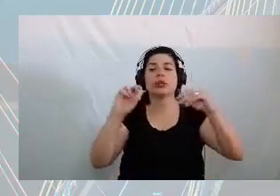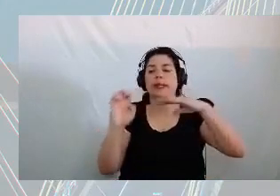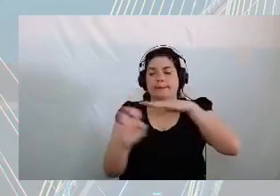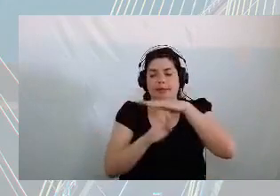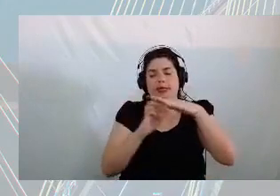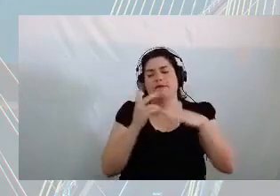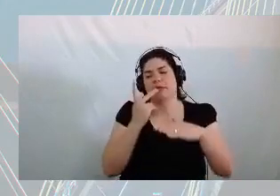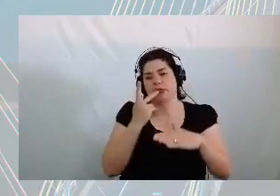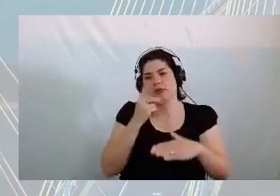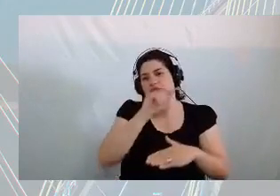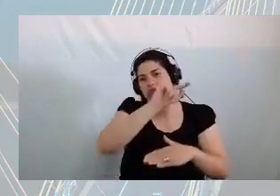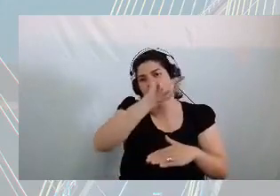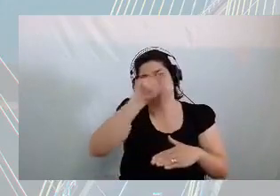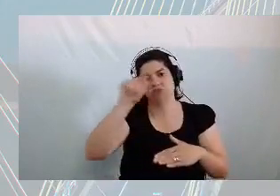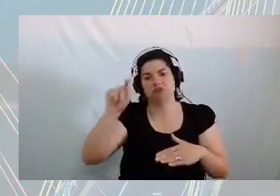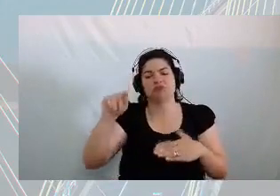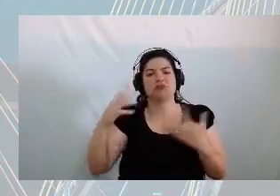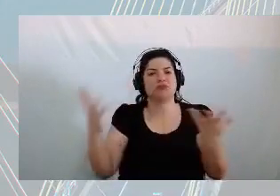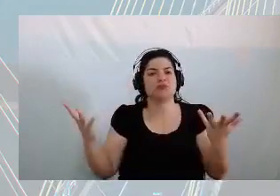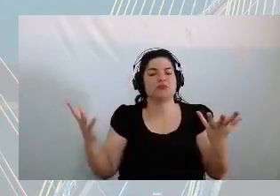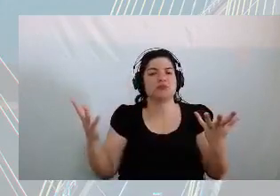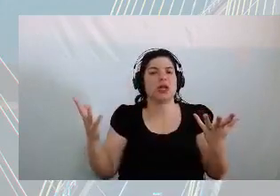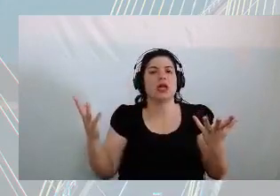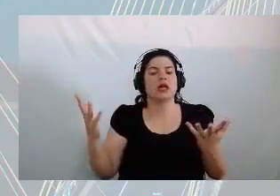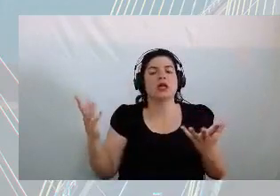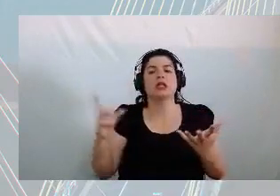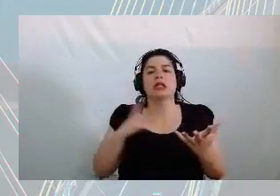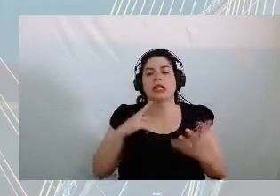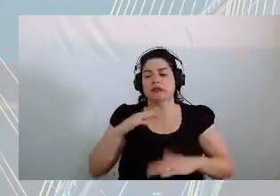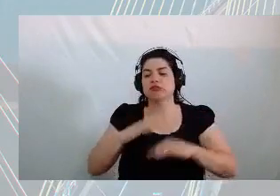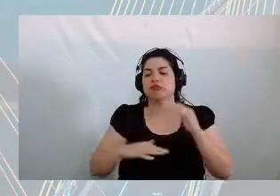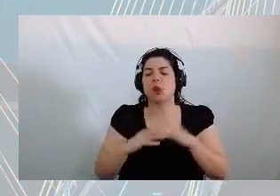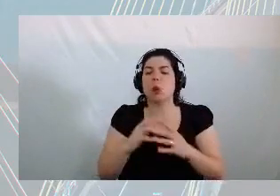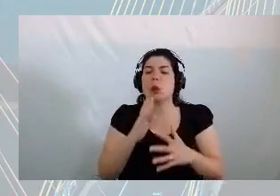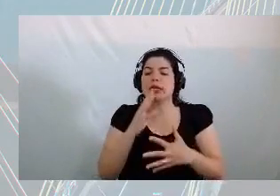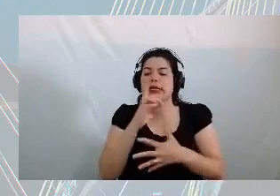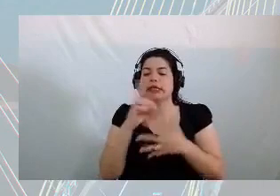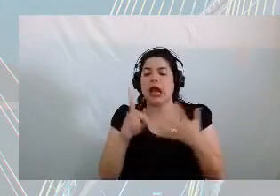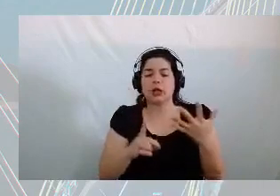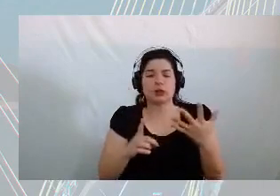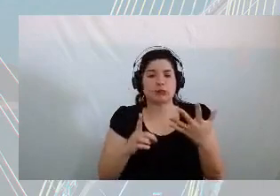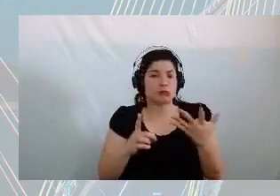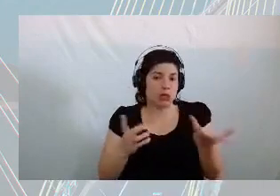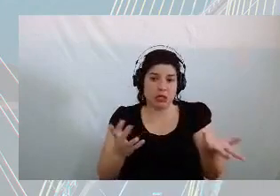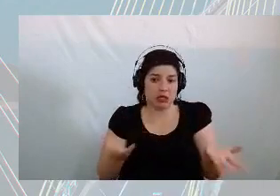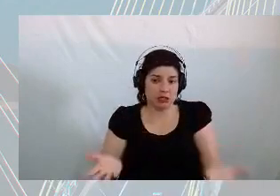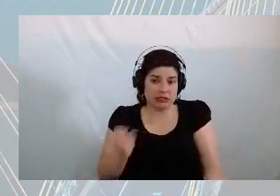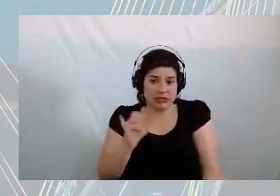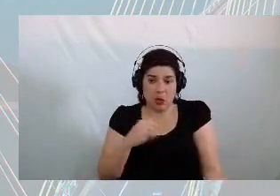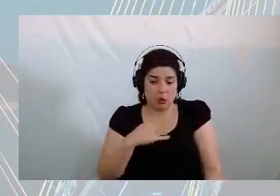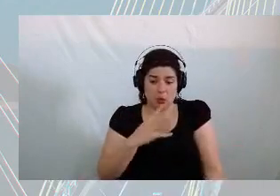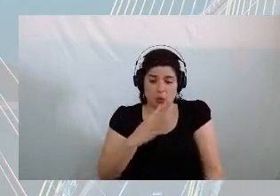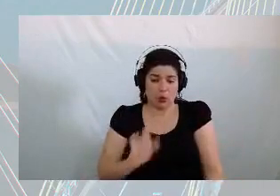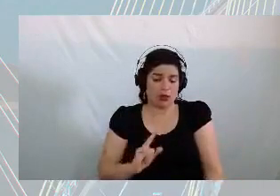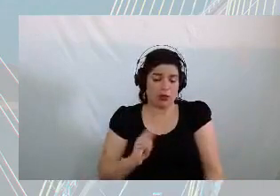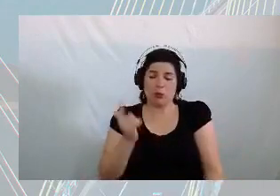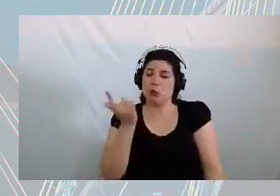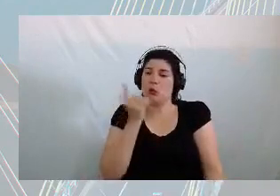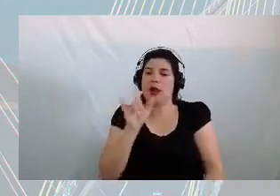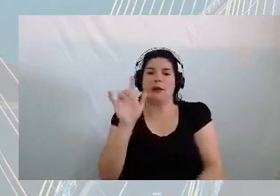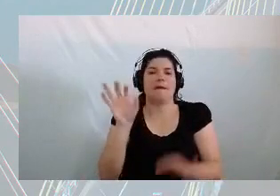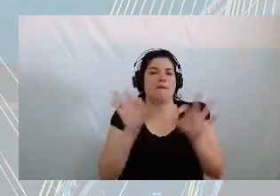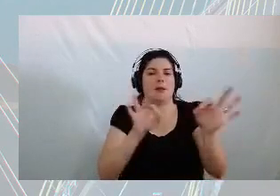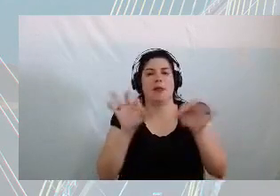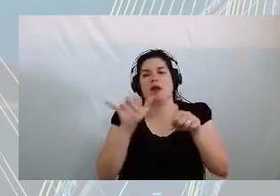toda a empresa, qual é o grau de maturidade que ela tem com dados? Se eu não conheço, eu não posso fazer uma estratégia adaptada ao seu modelo